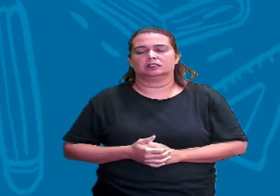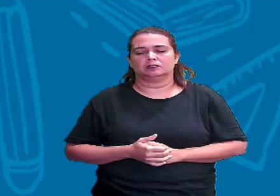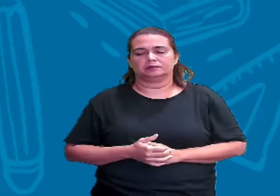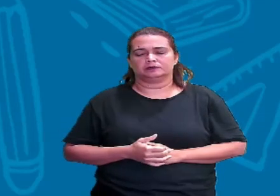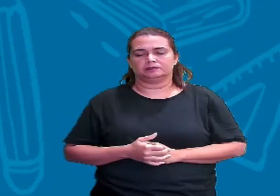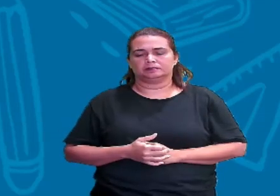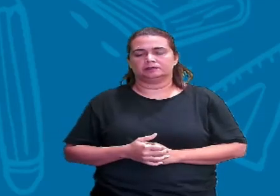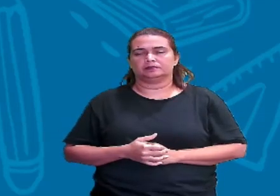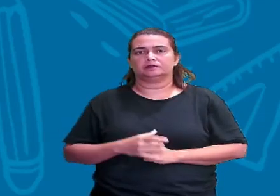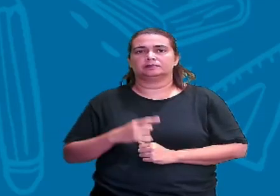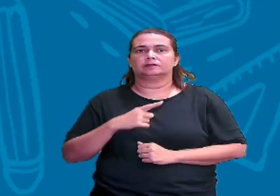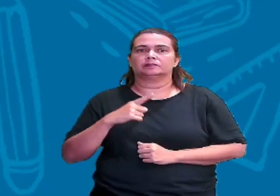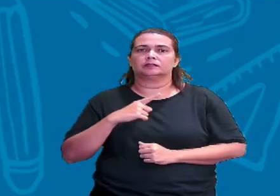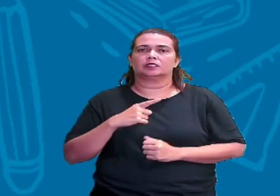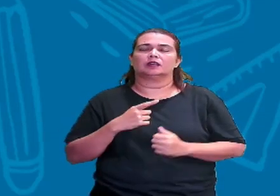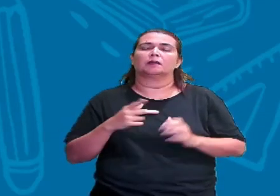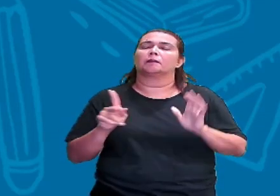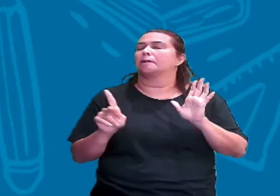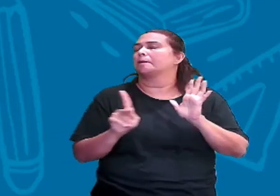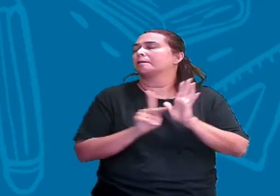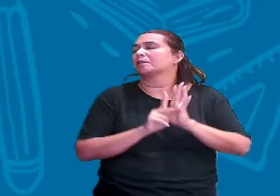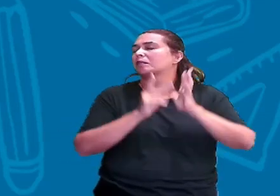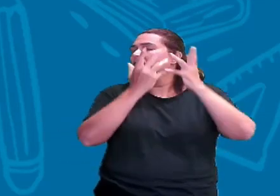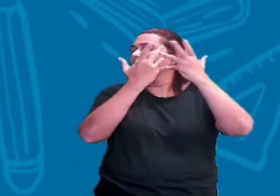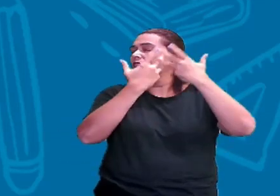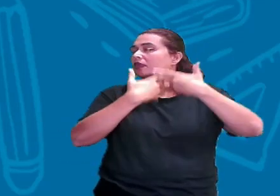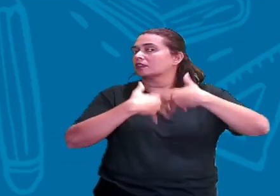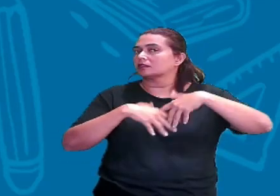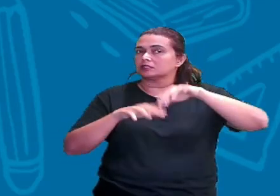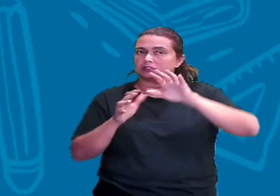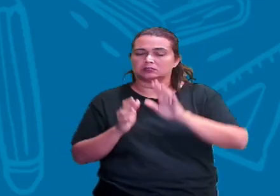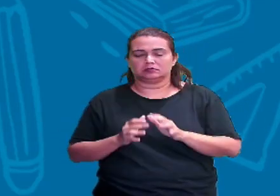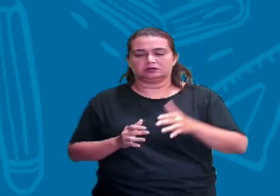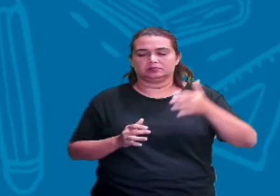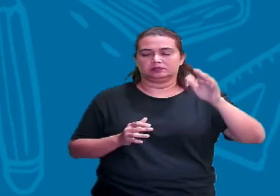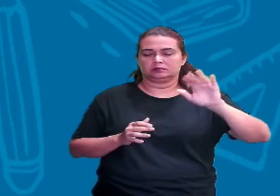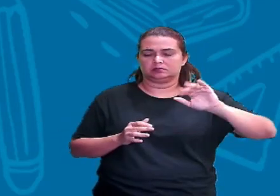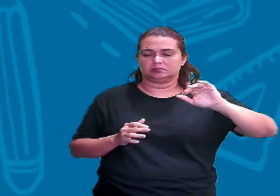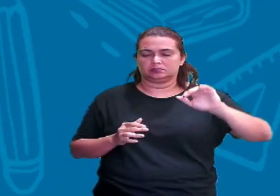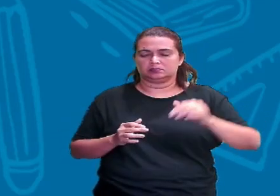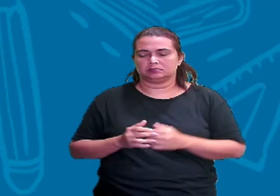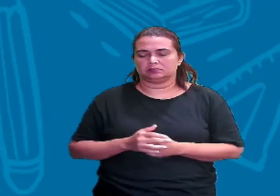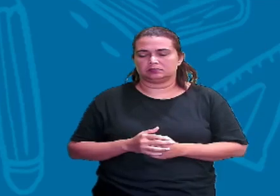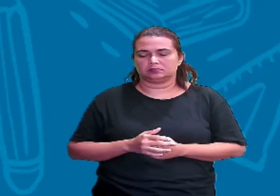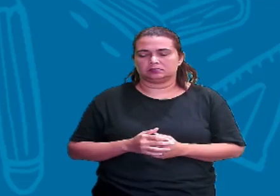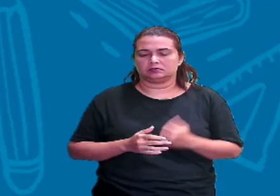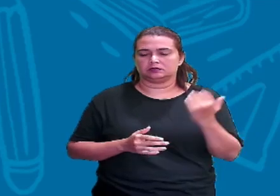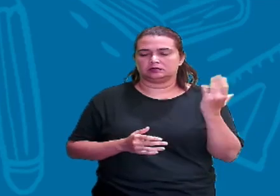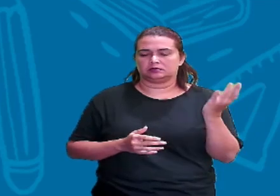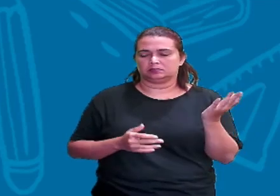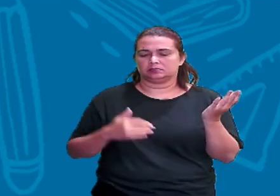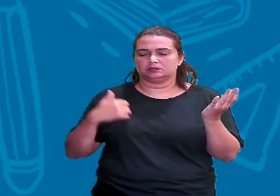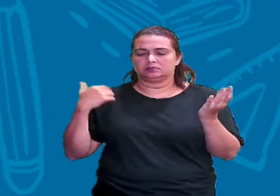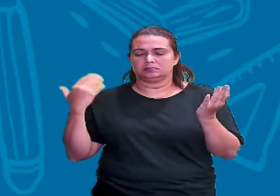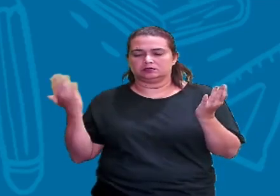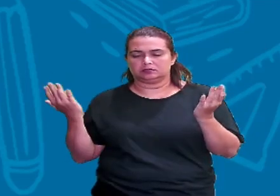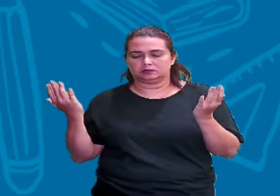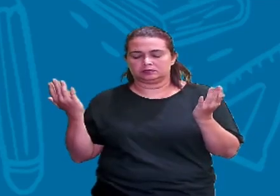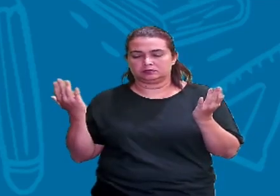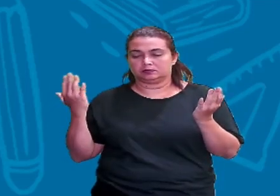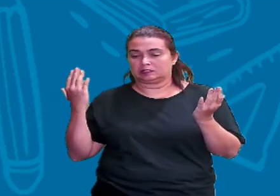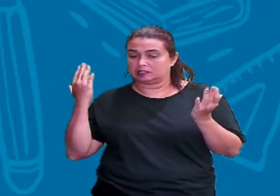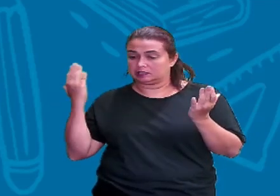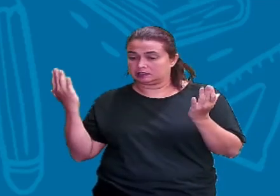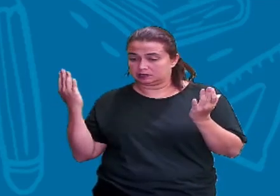a gente tem paisagens da natureza, né? Desse ladinho aqui. E do outro lado a gente tem as paisagens modificadas